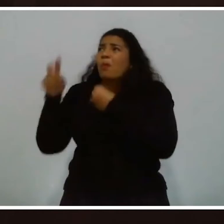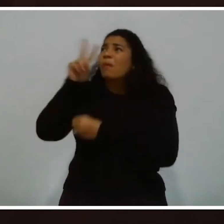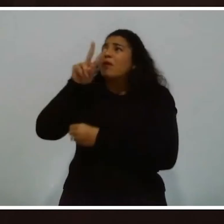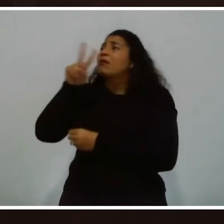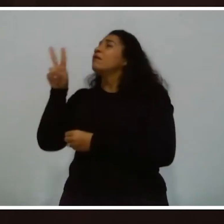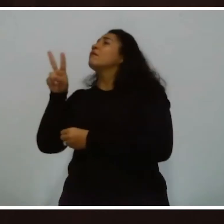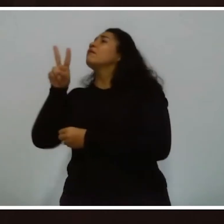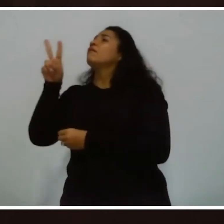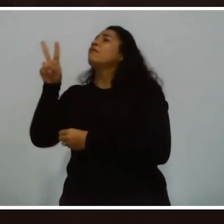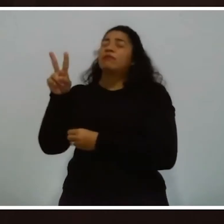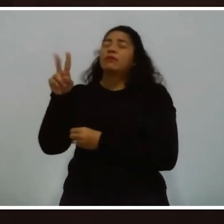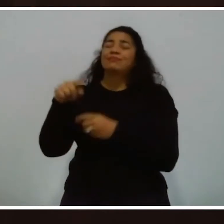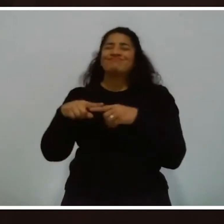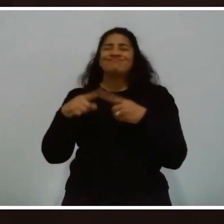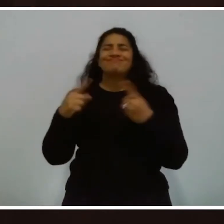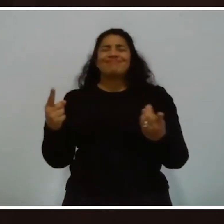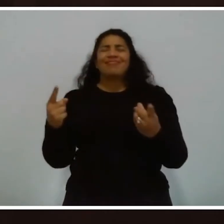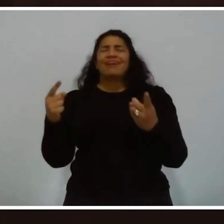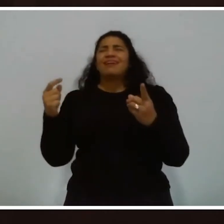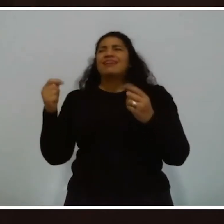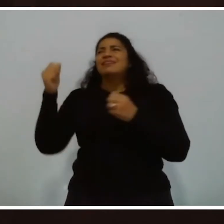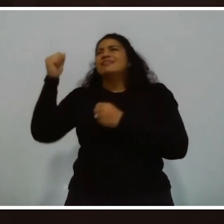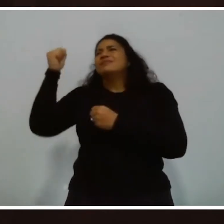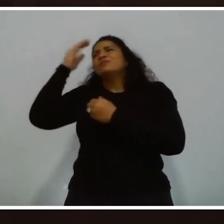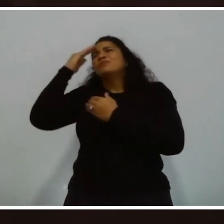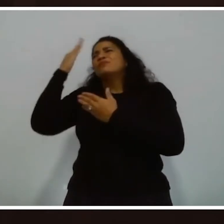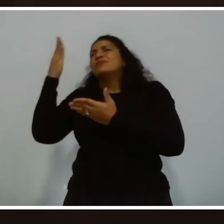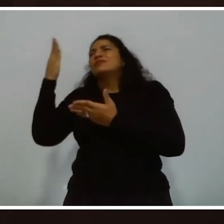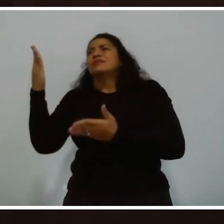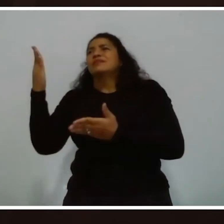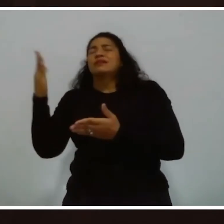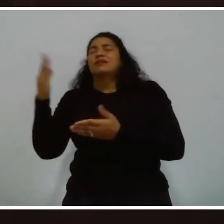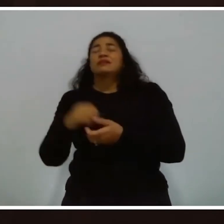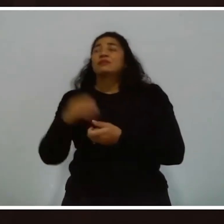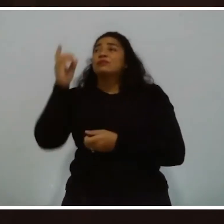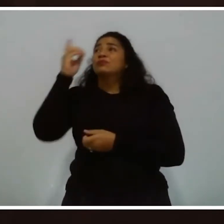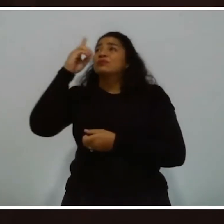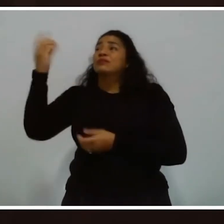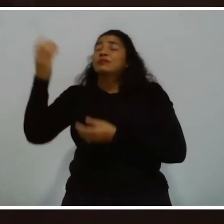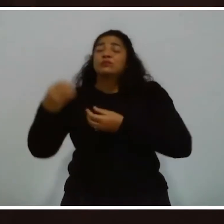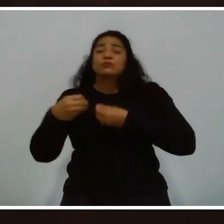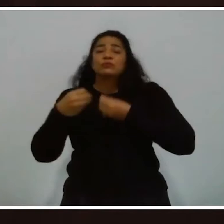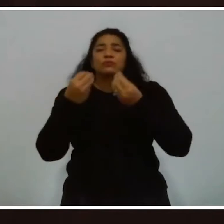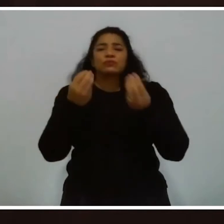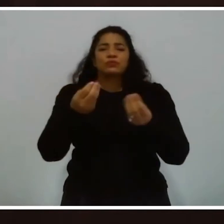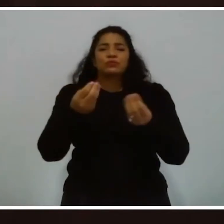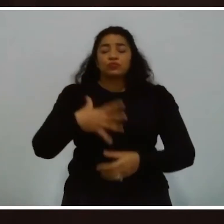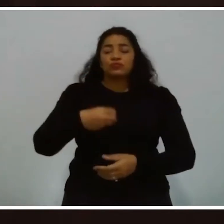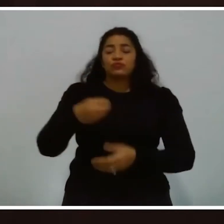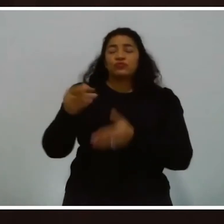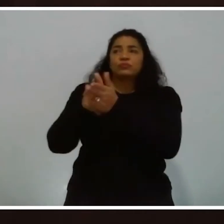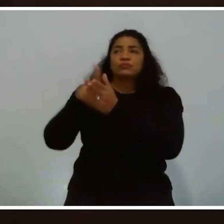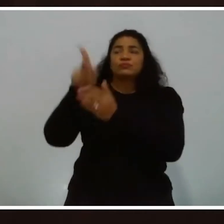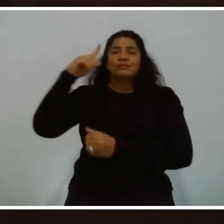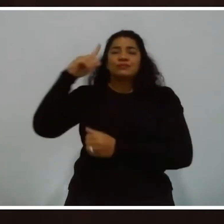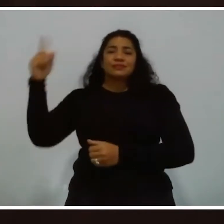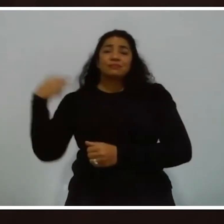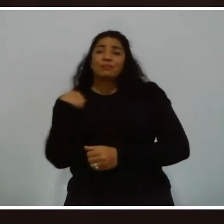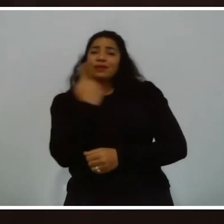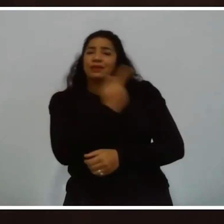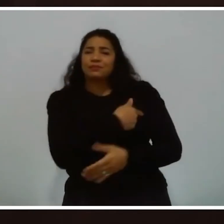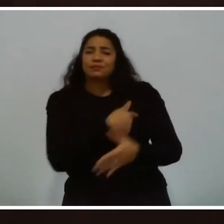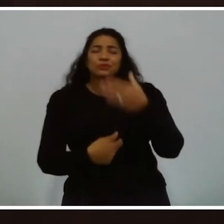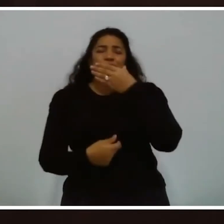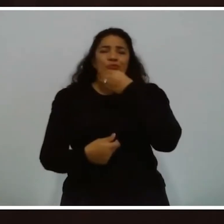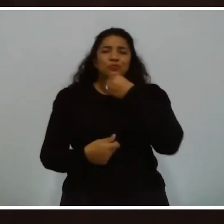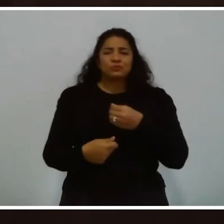ele enviou seu próprio Filho até o homem. Então, aquele manancial, né, abriu um